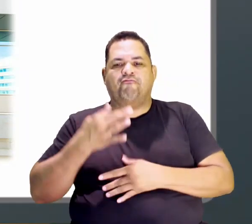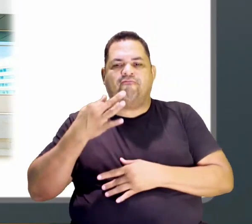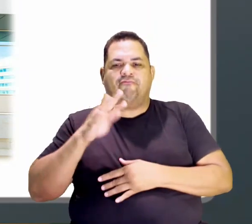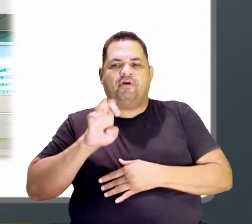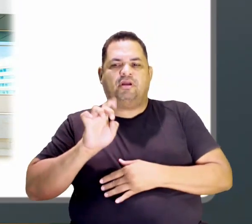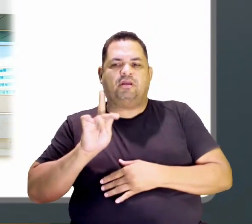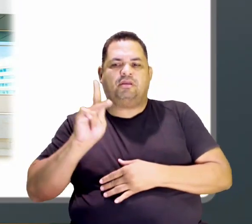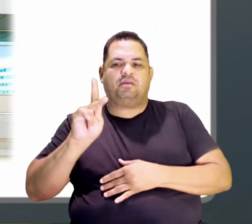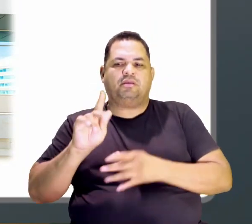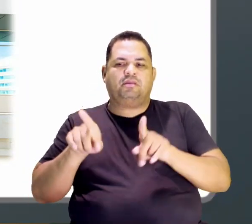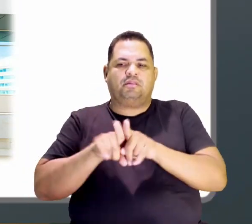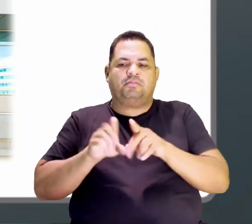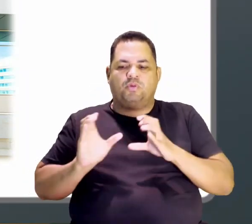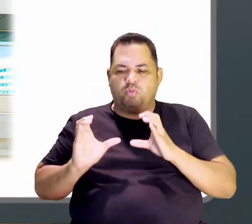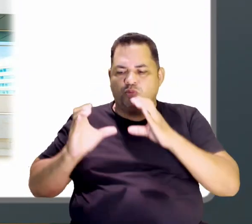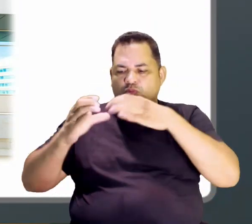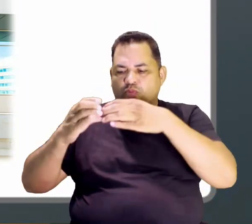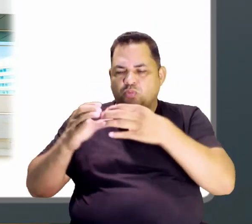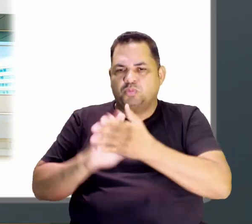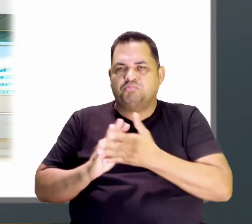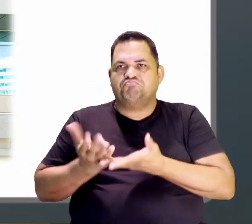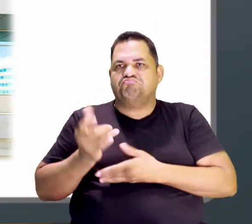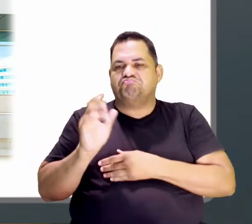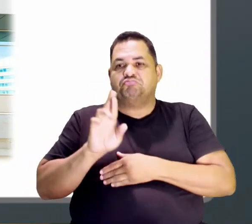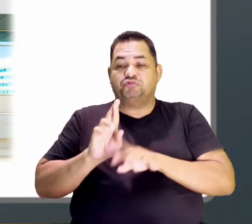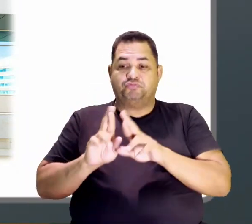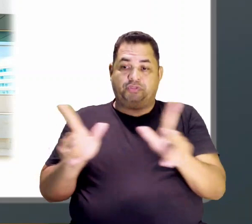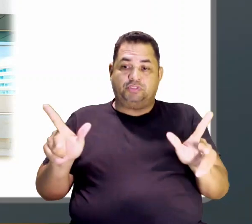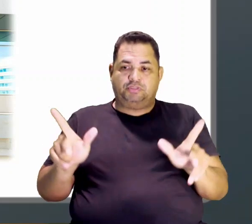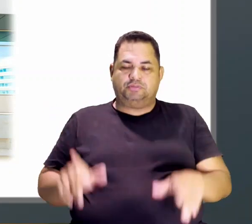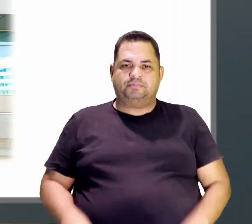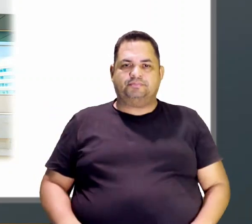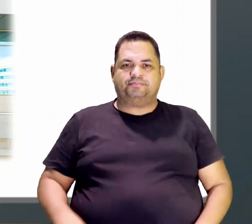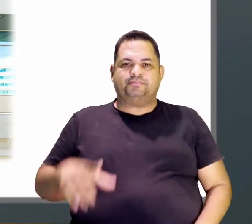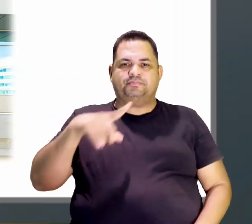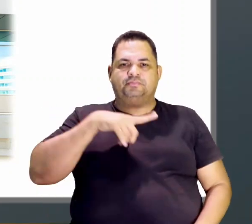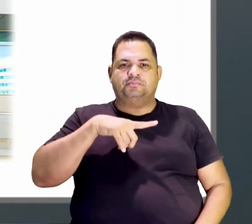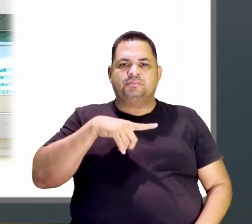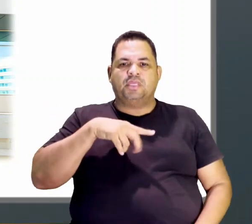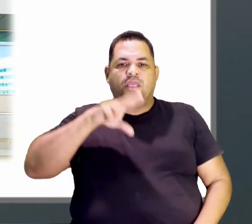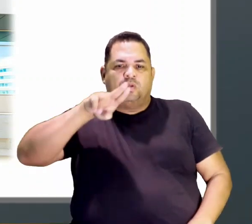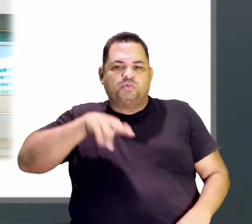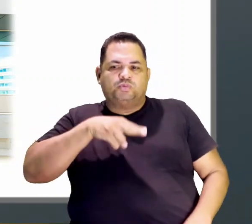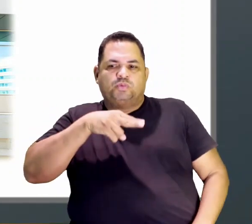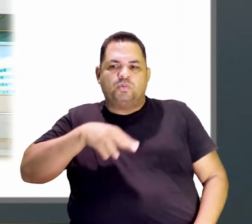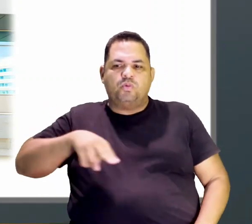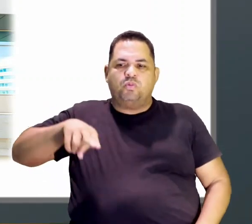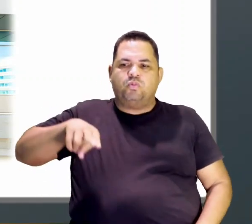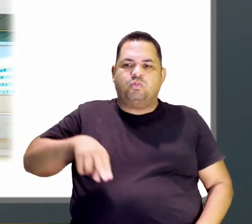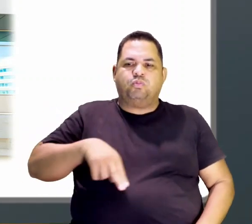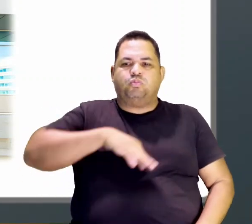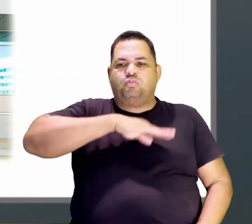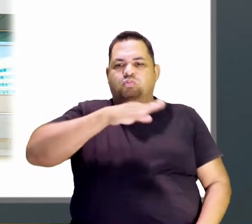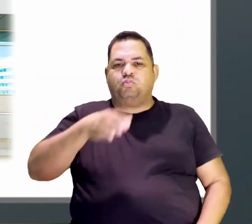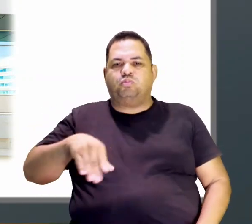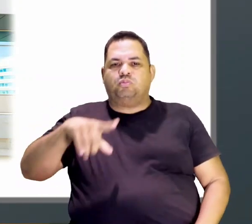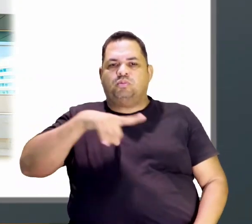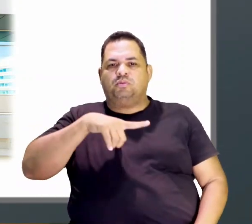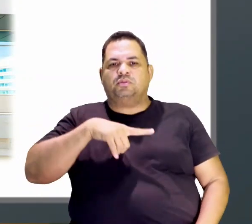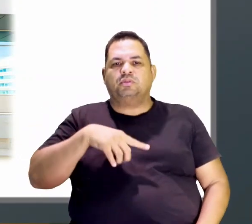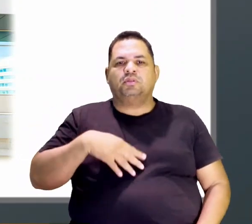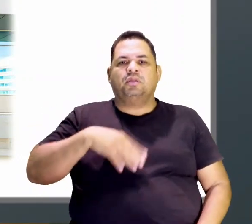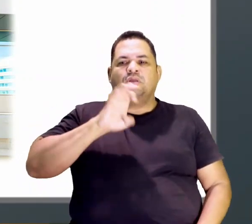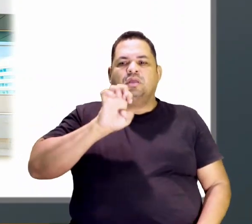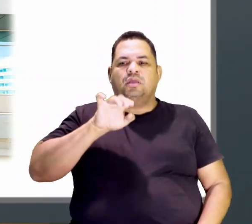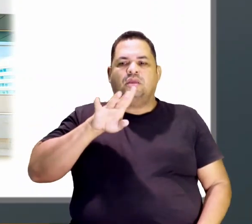têm outro estilo, né? Nós temos o que mais, prof? Tem surfistas, tem o que mais, prof? Tem os emos,